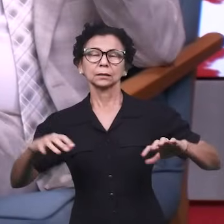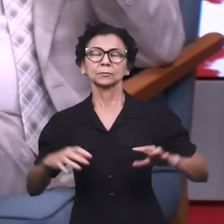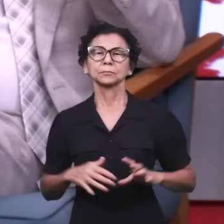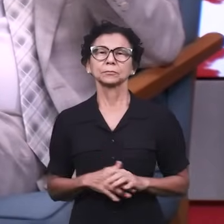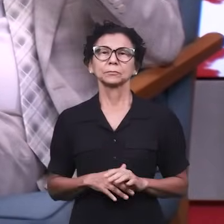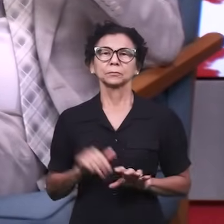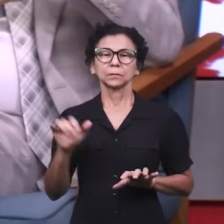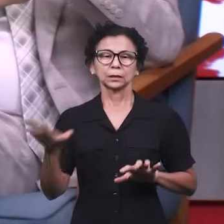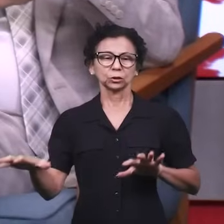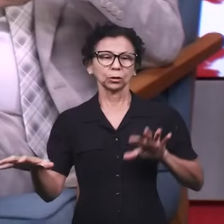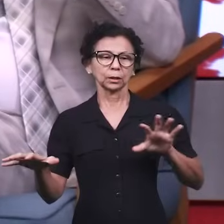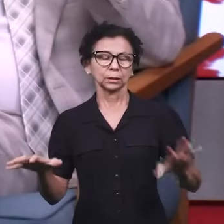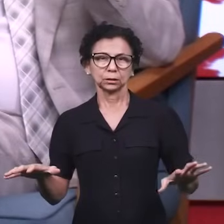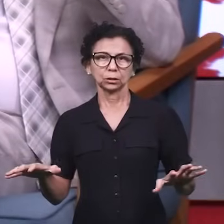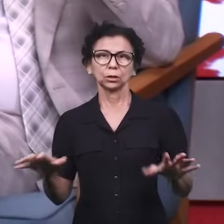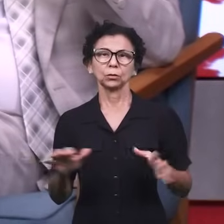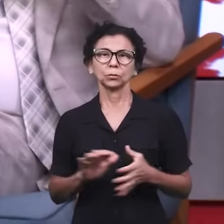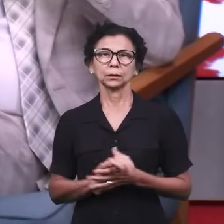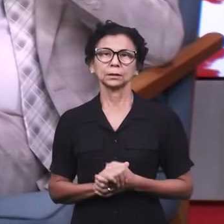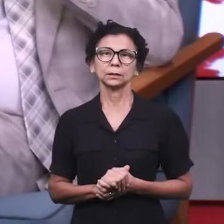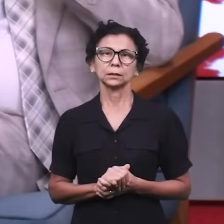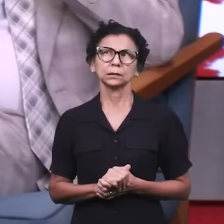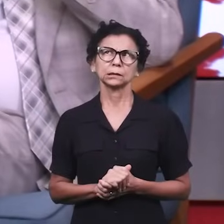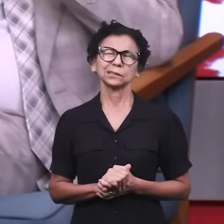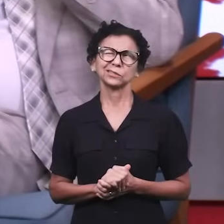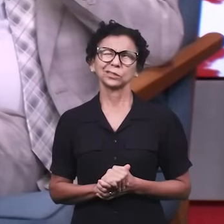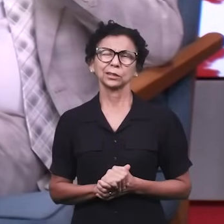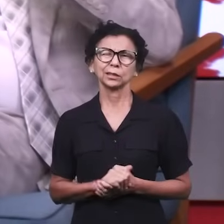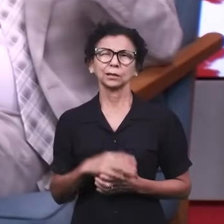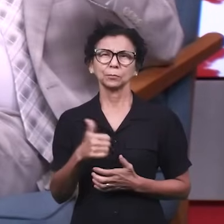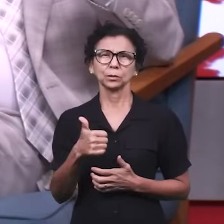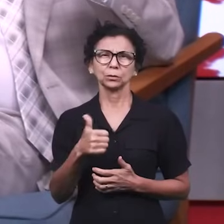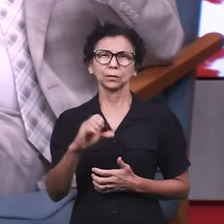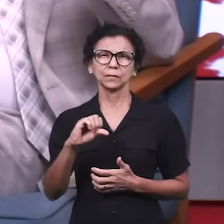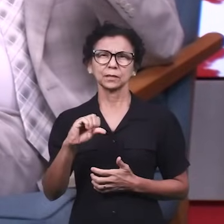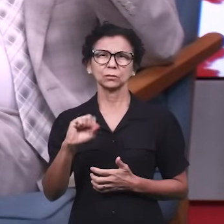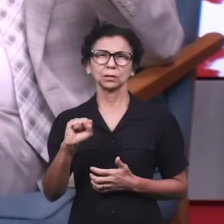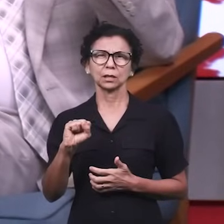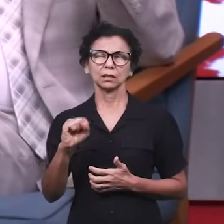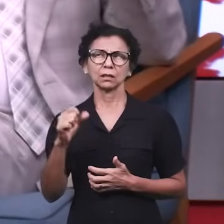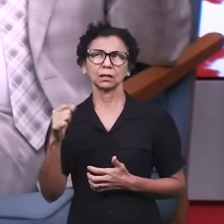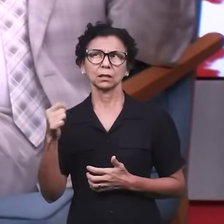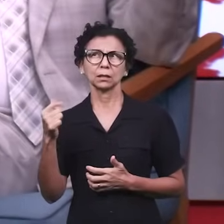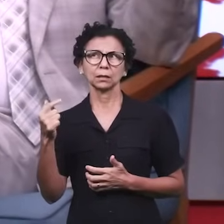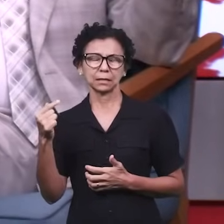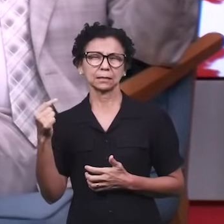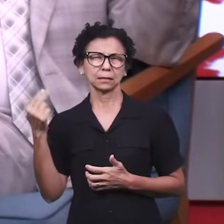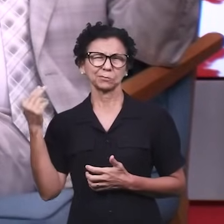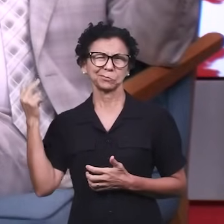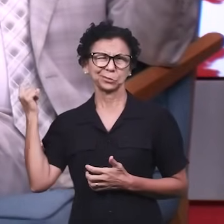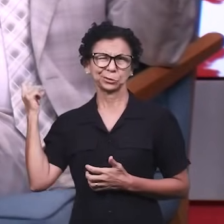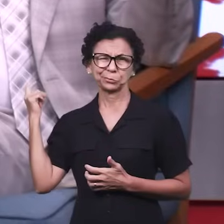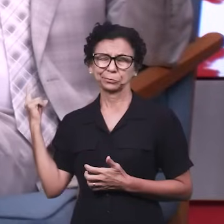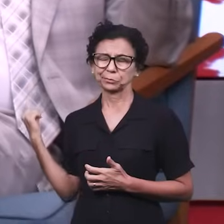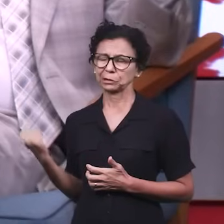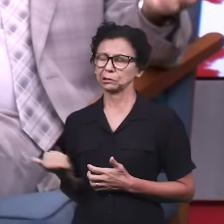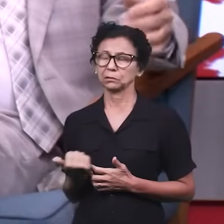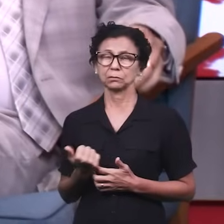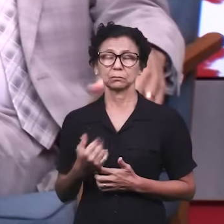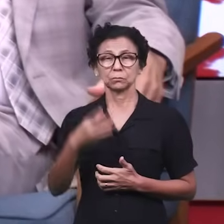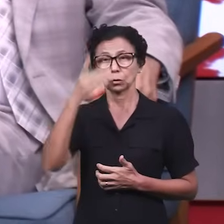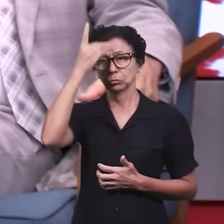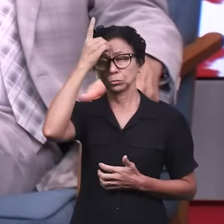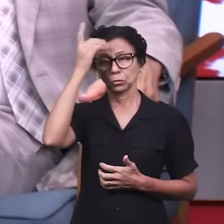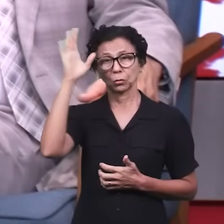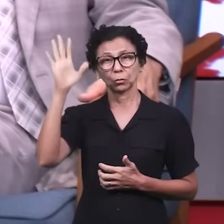falou sobre a queda do muro de Berlim. Isso em 1987. Nós ficamos... Ninguém tinha